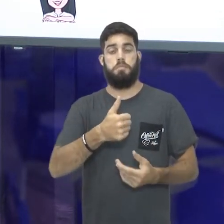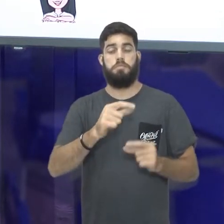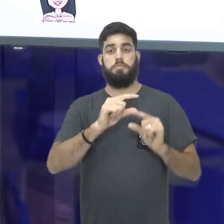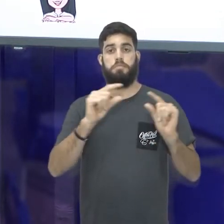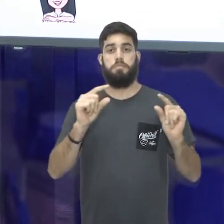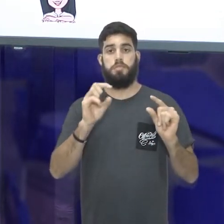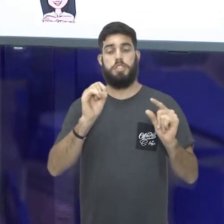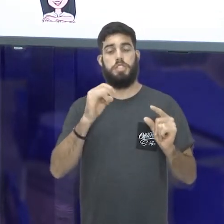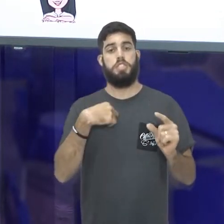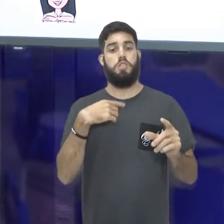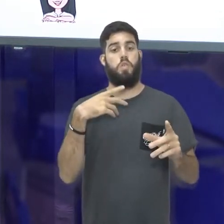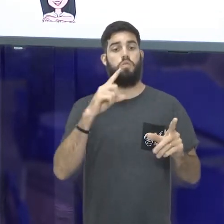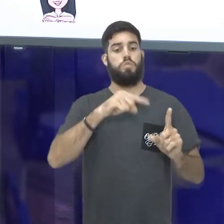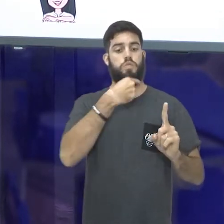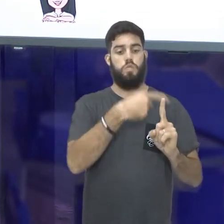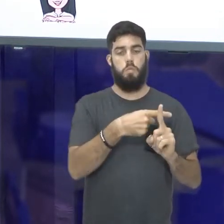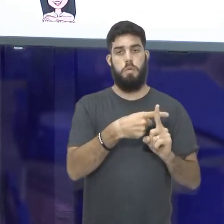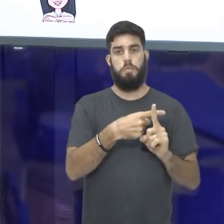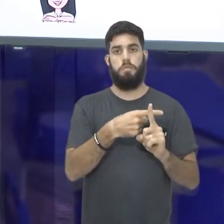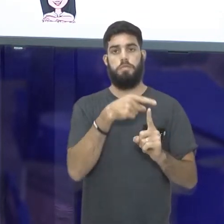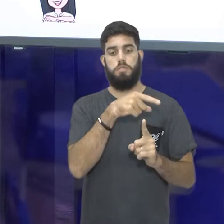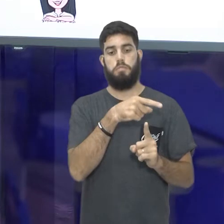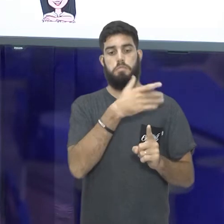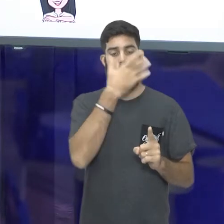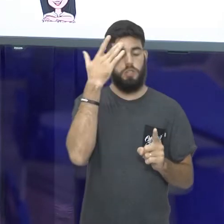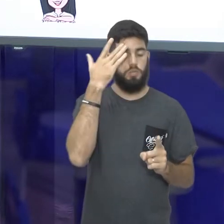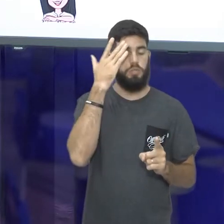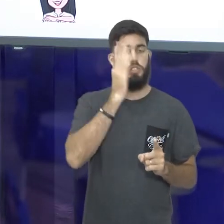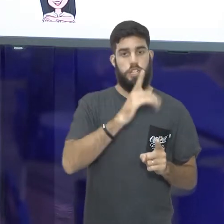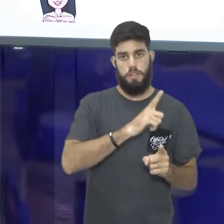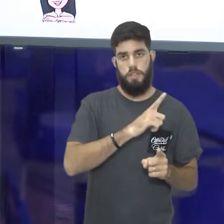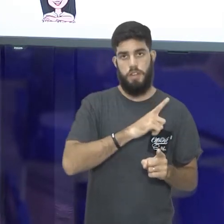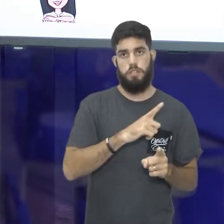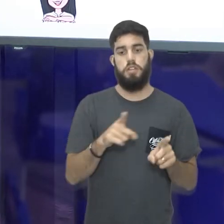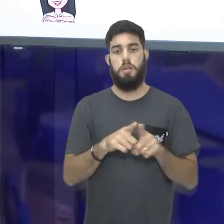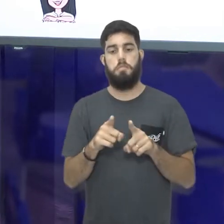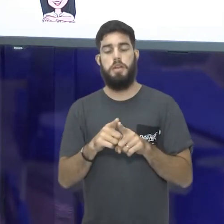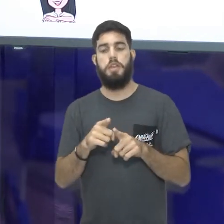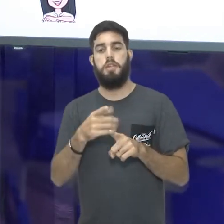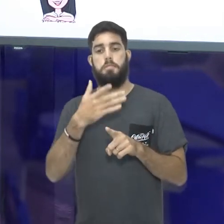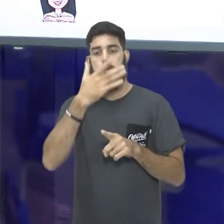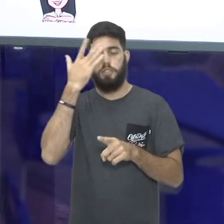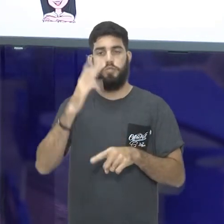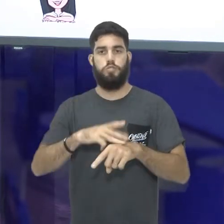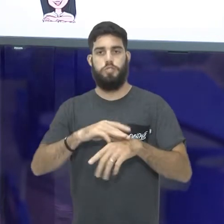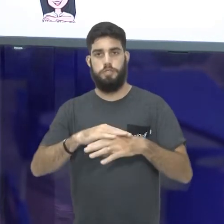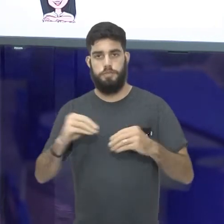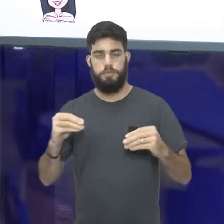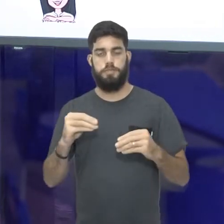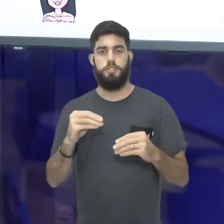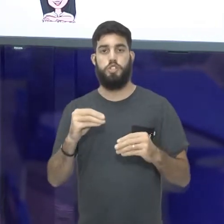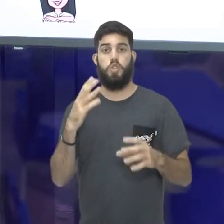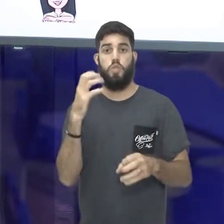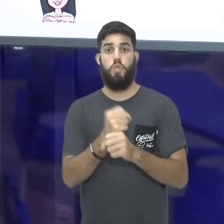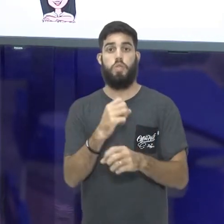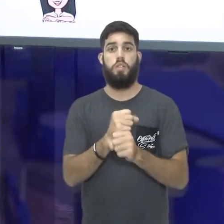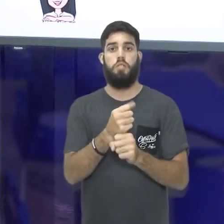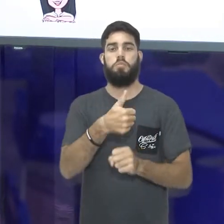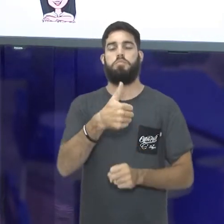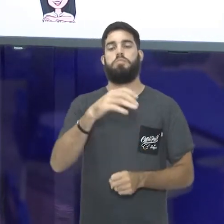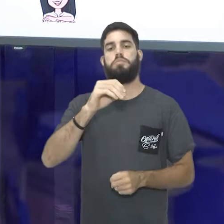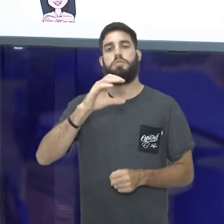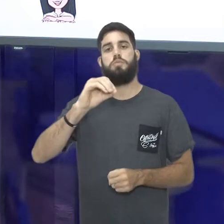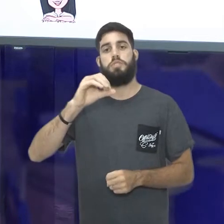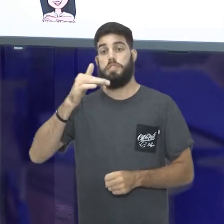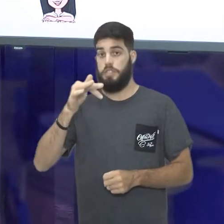que se eu somar a quantidade de casos recuperados com os casos confirmados, eu terei um total igual a 1.007. Já na